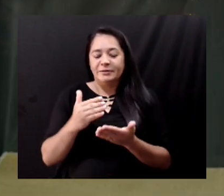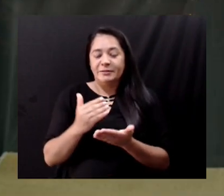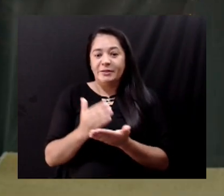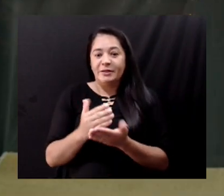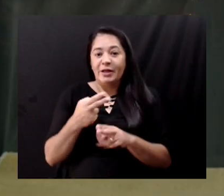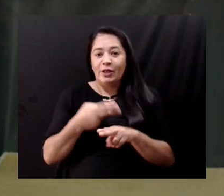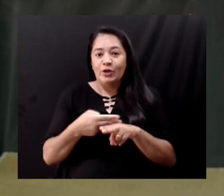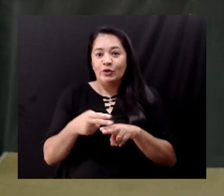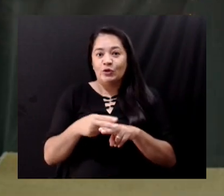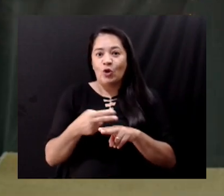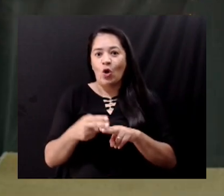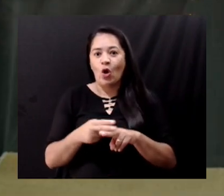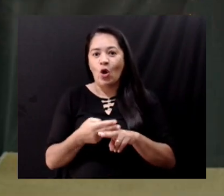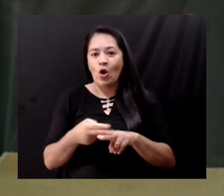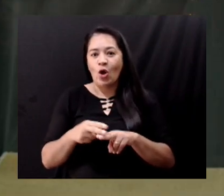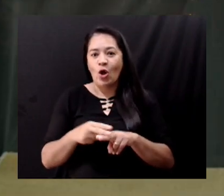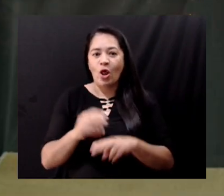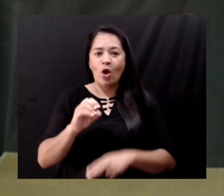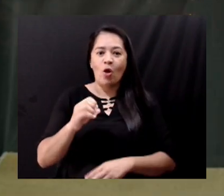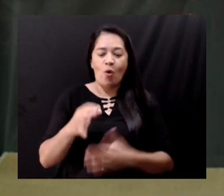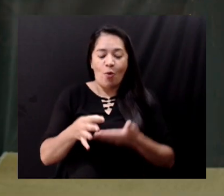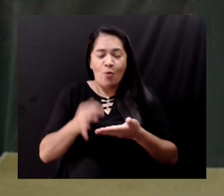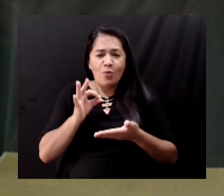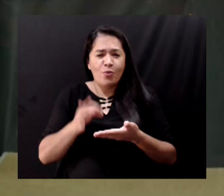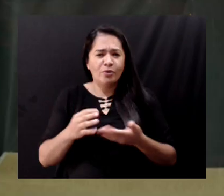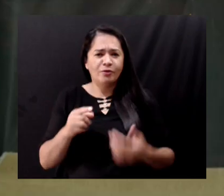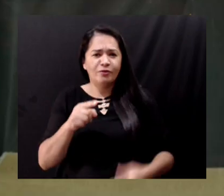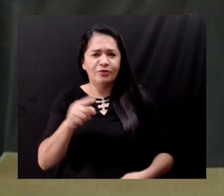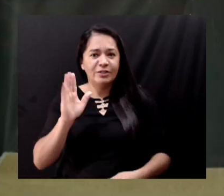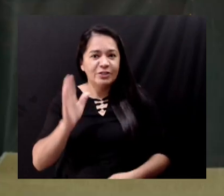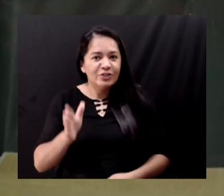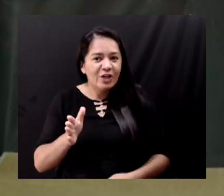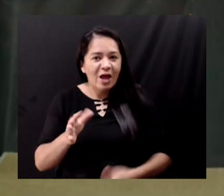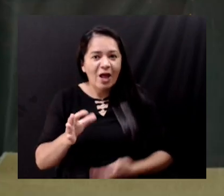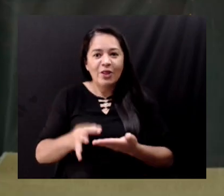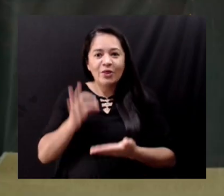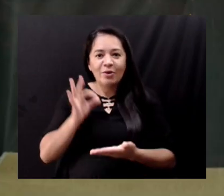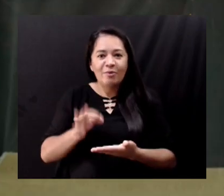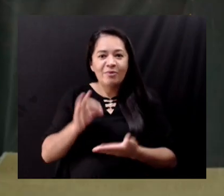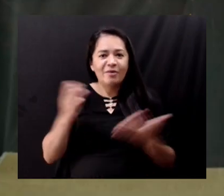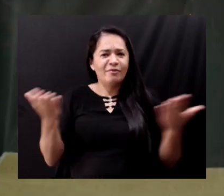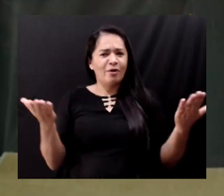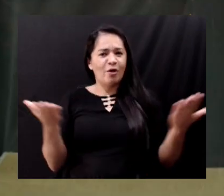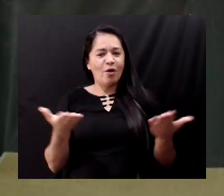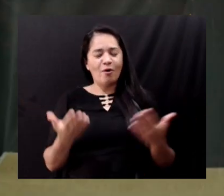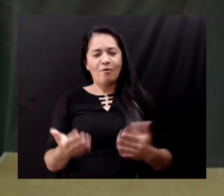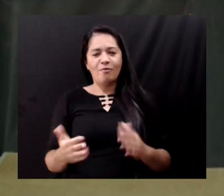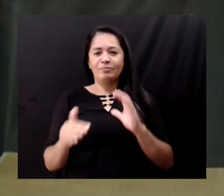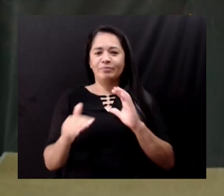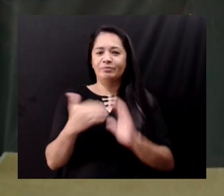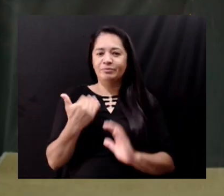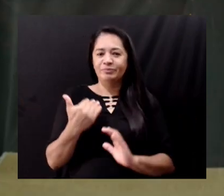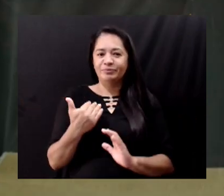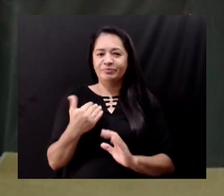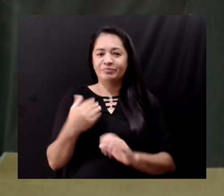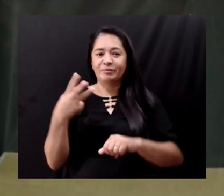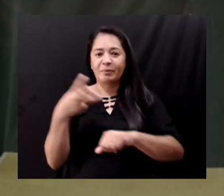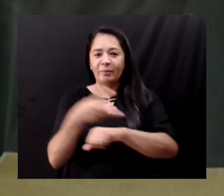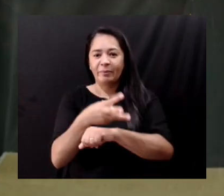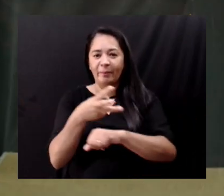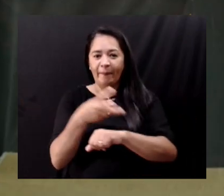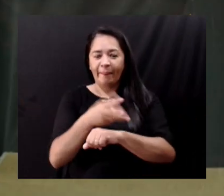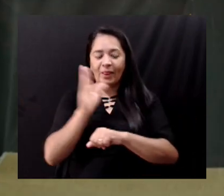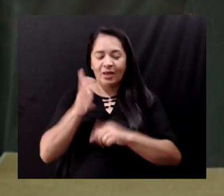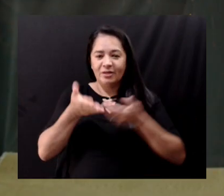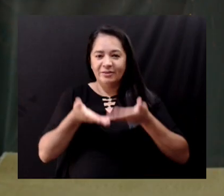aquela xícara de café? Aliás, você já tomou o cafezinho de hoje? Manda pra gente a sua mensagem através do nosso WhatsApp, já está na sua tela.